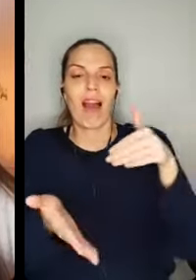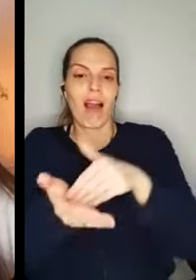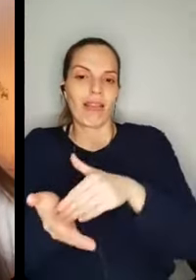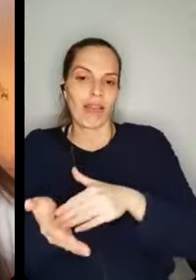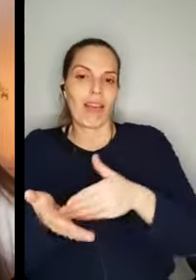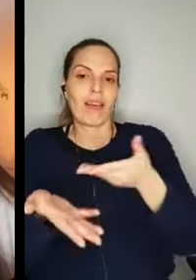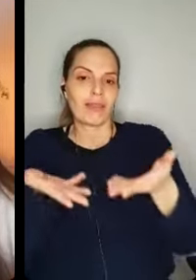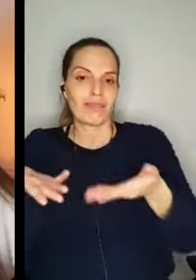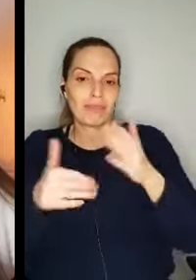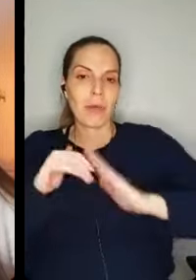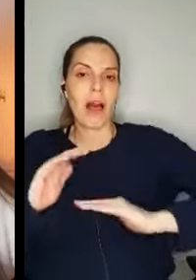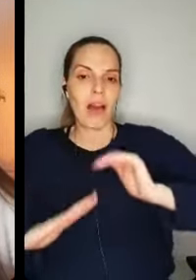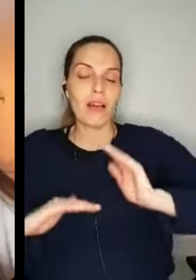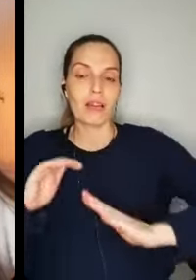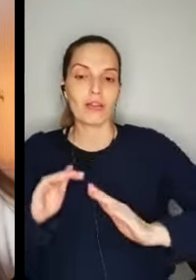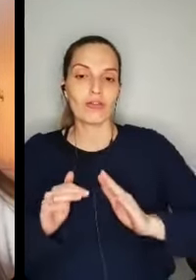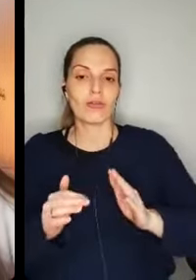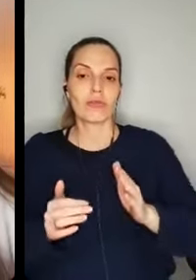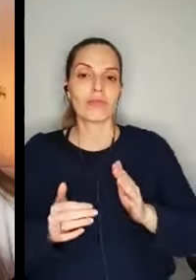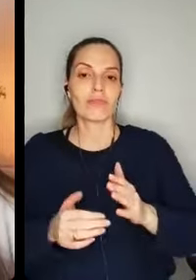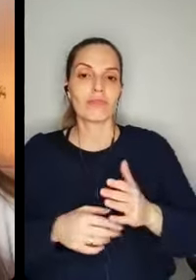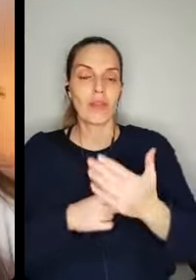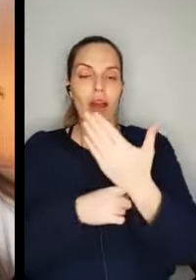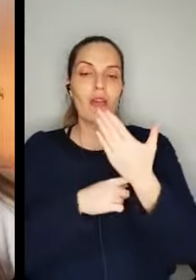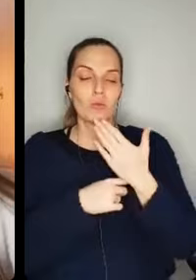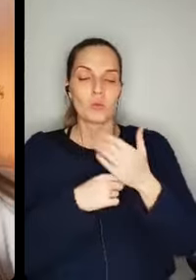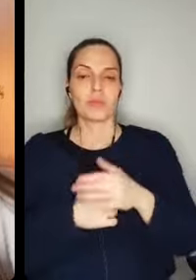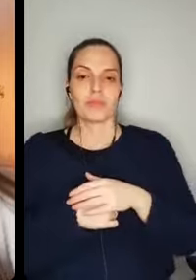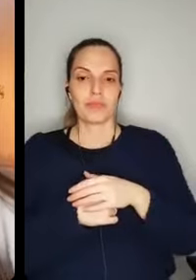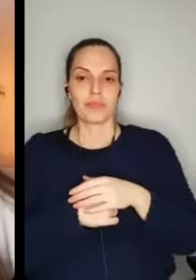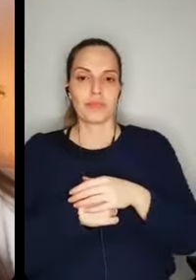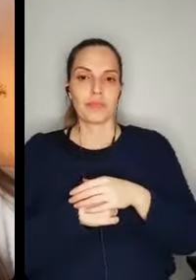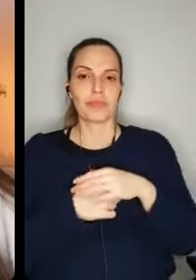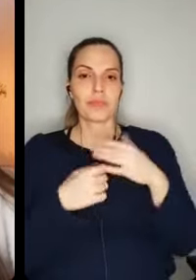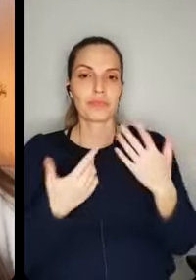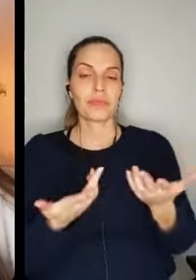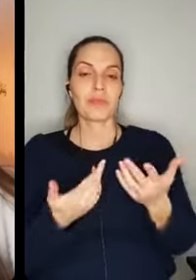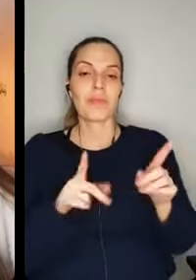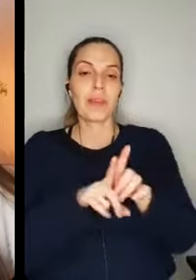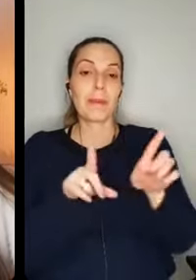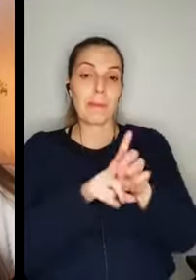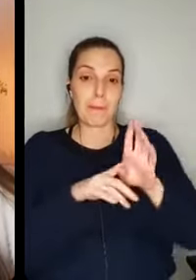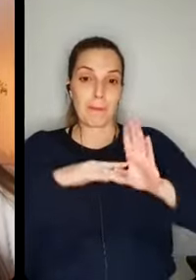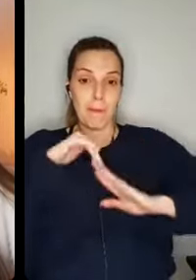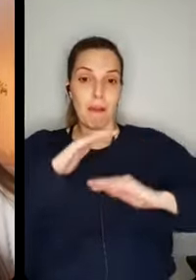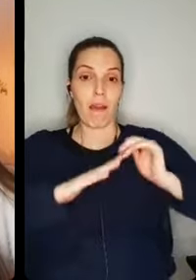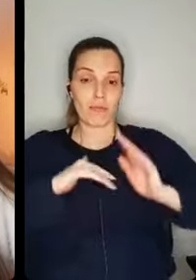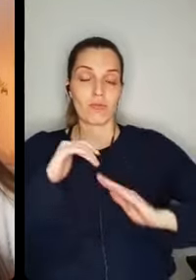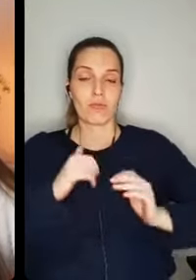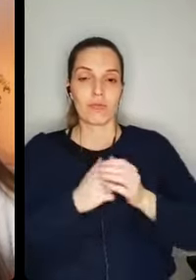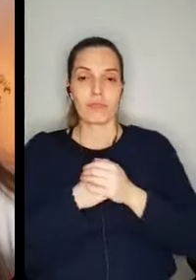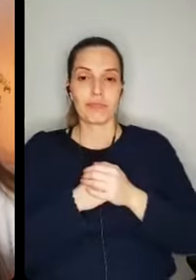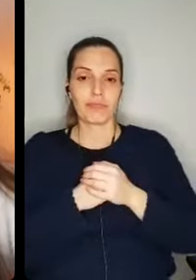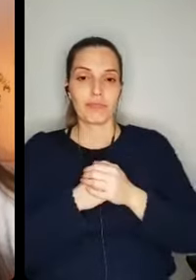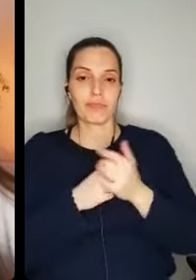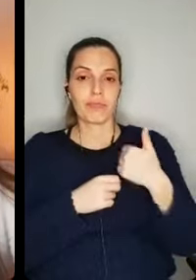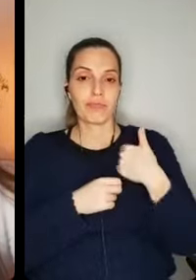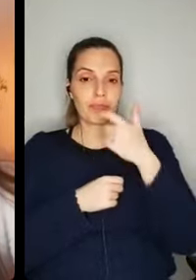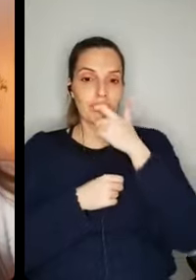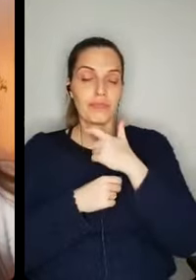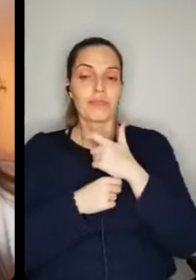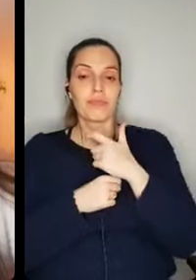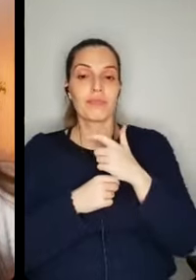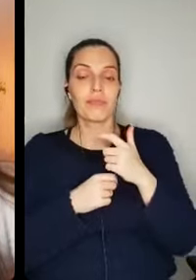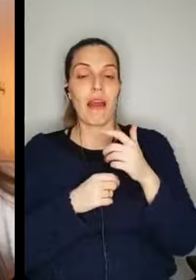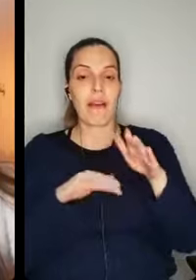fim, em alguma clínica ou empresa, enfim. É, e nada como a prática também, né? Eu acho que por mais que a pessoa entre com